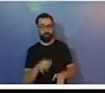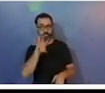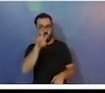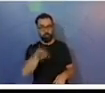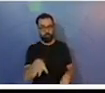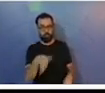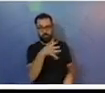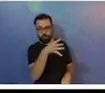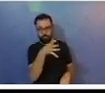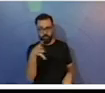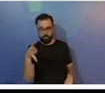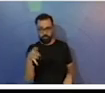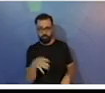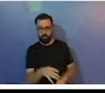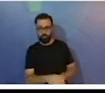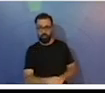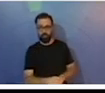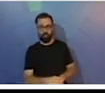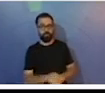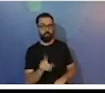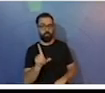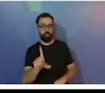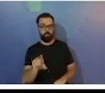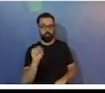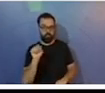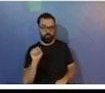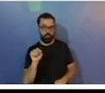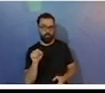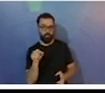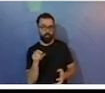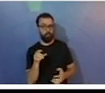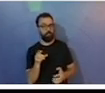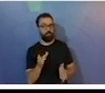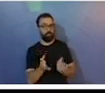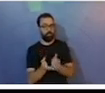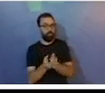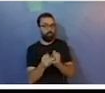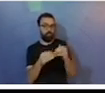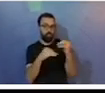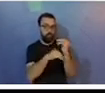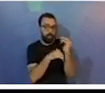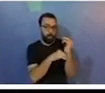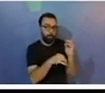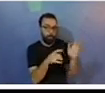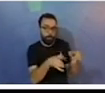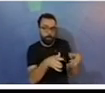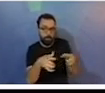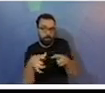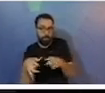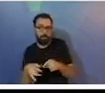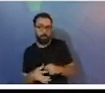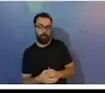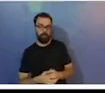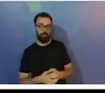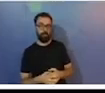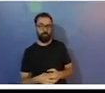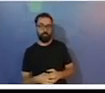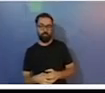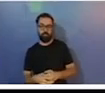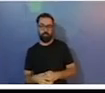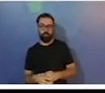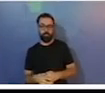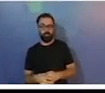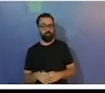vocês vão clicar nessa parte para escolher aonde que vocês vão esconder os seus navios, tá? Em quais coordenadas. Se